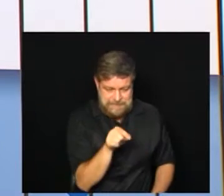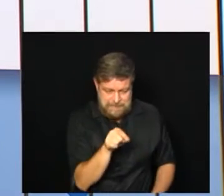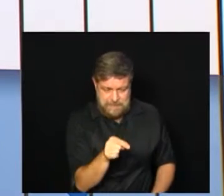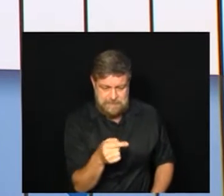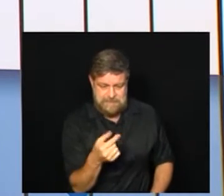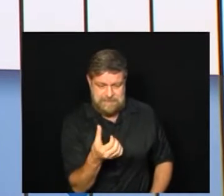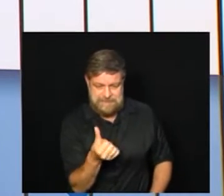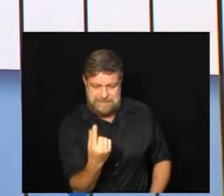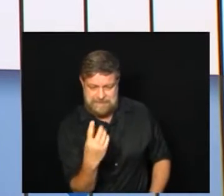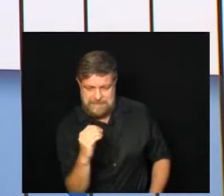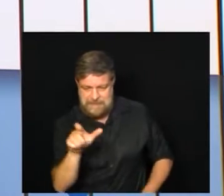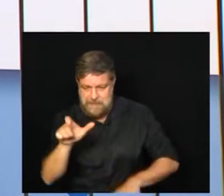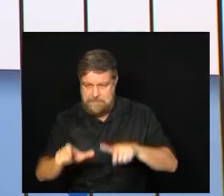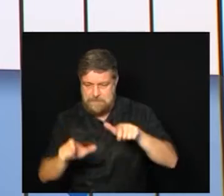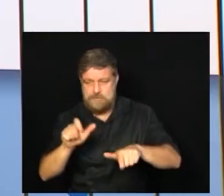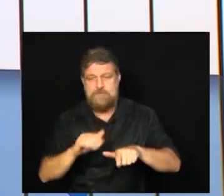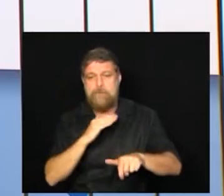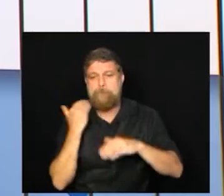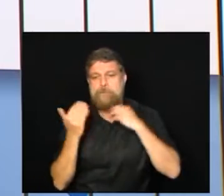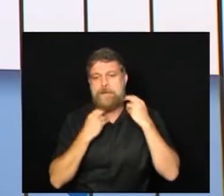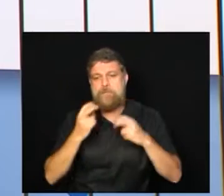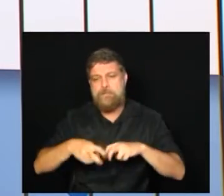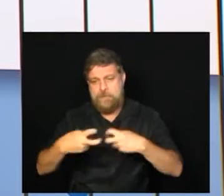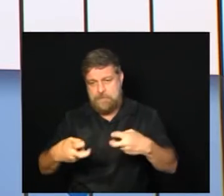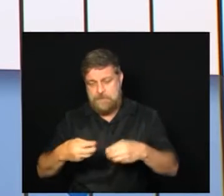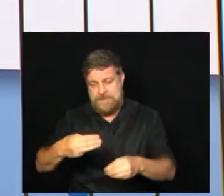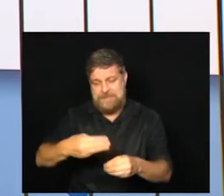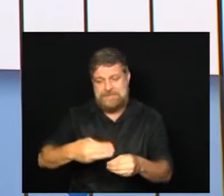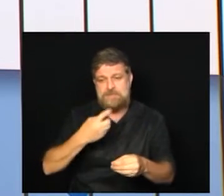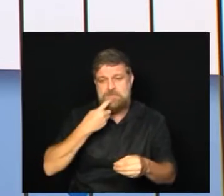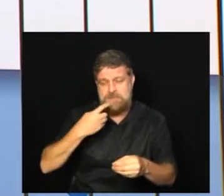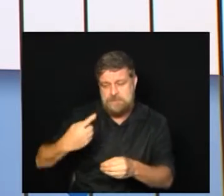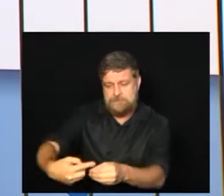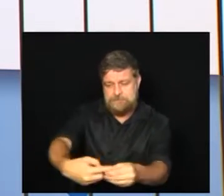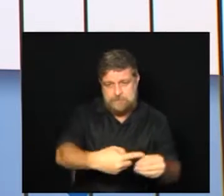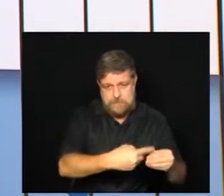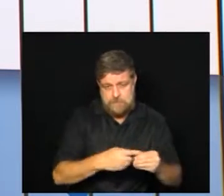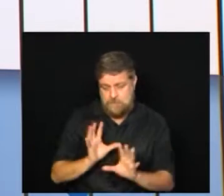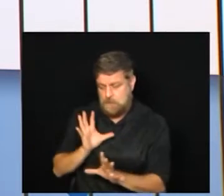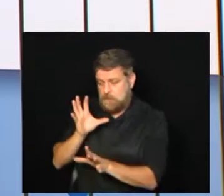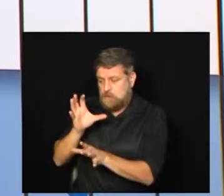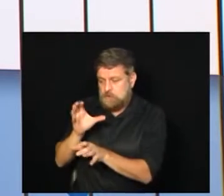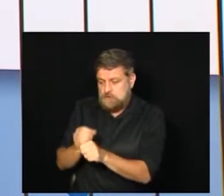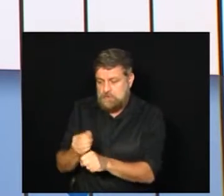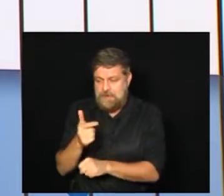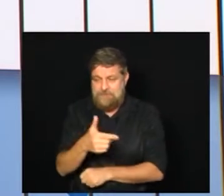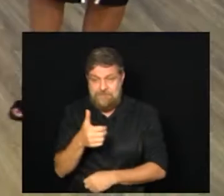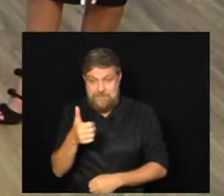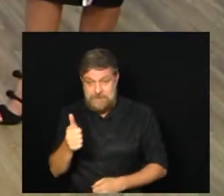146.610 óbitos. Agora nós vamos falar da região metropolitana de Campinas, que compreende 21 municípios